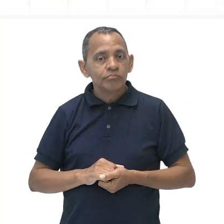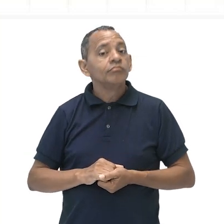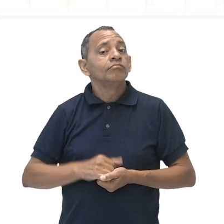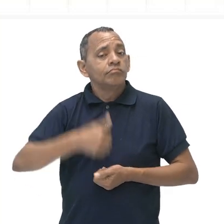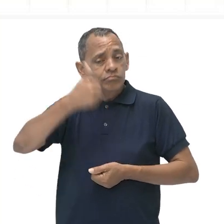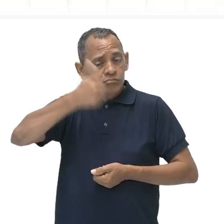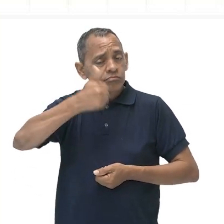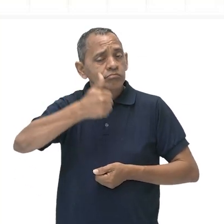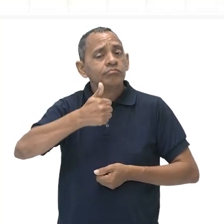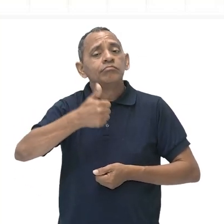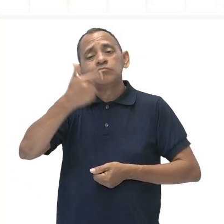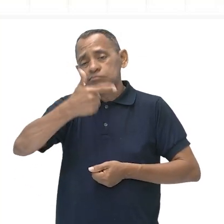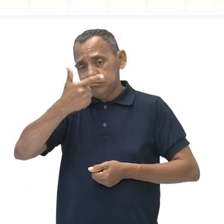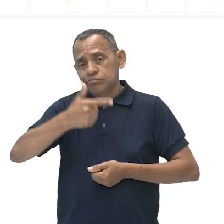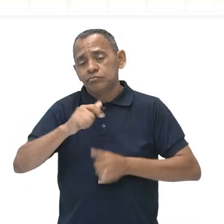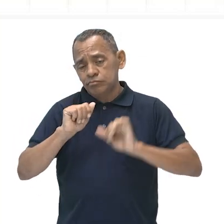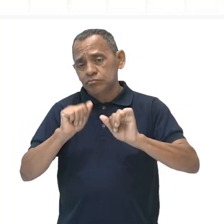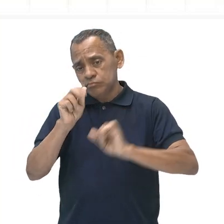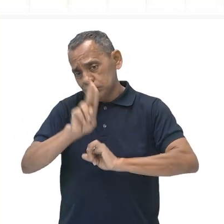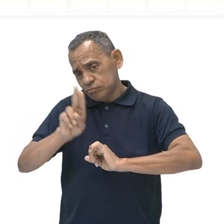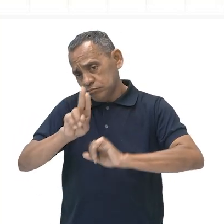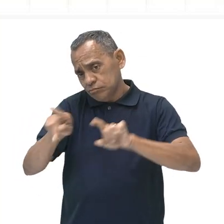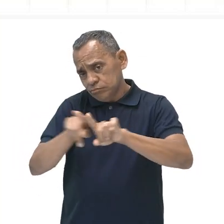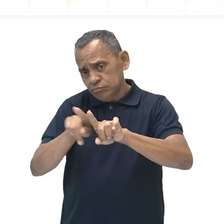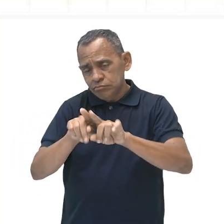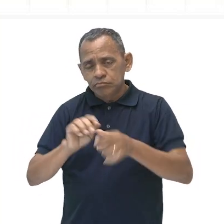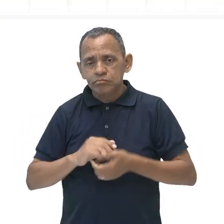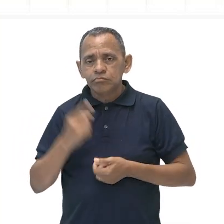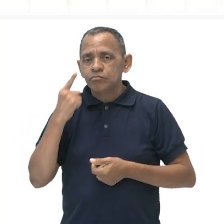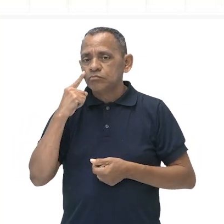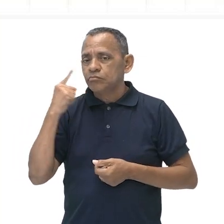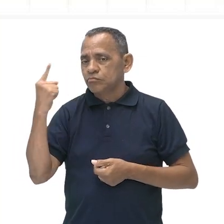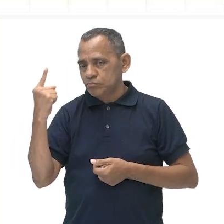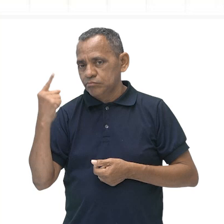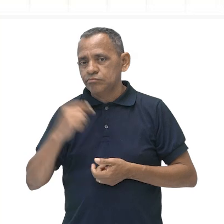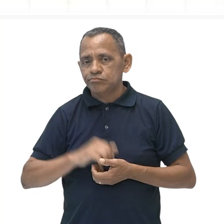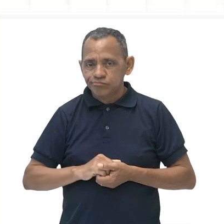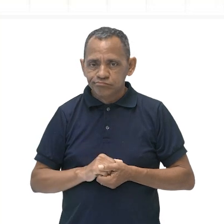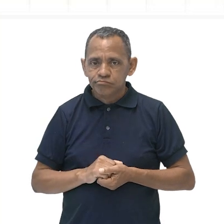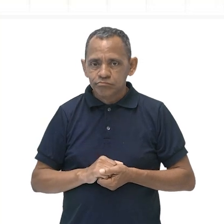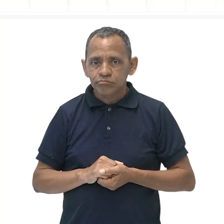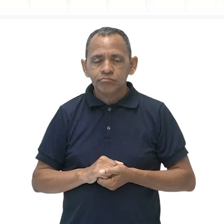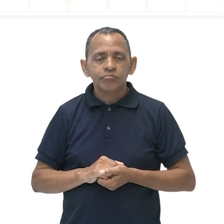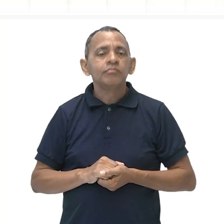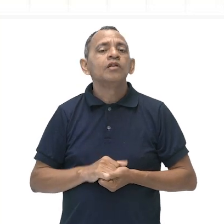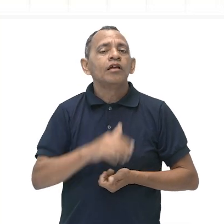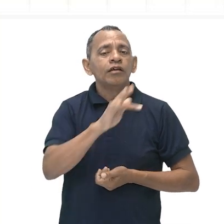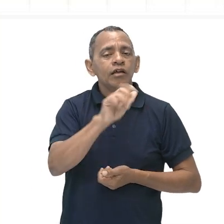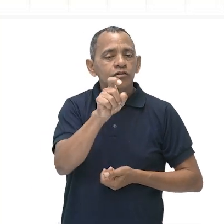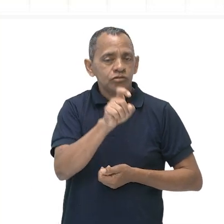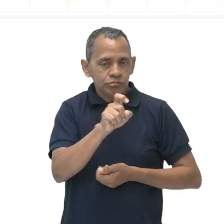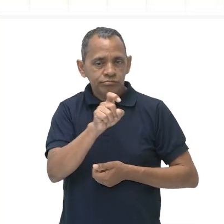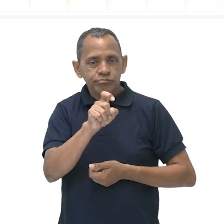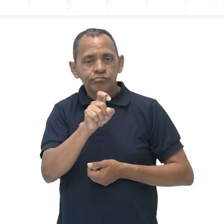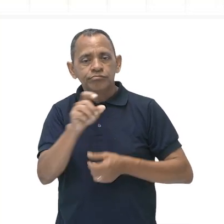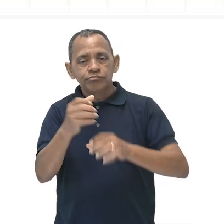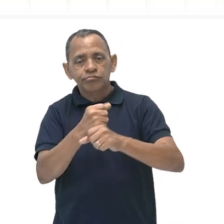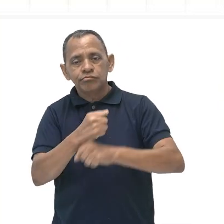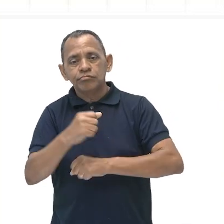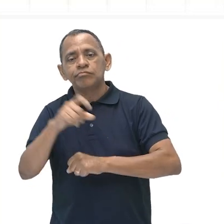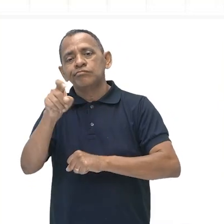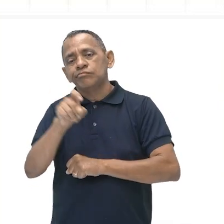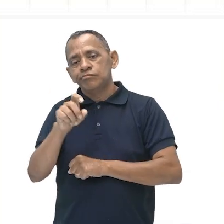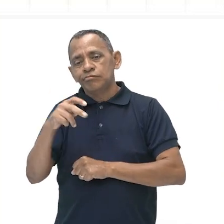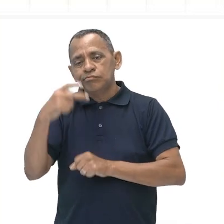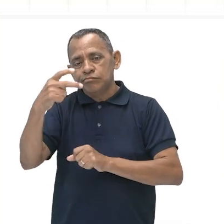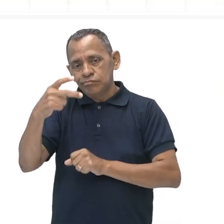grau quanto para a função do segundo grau. Imagina aqui que nessa função f de x igual a x² menos